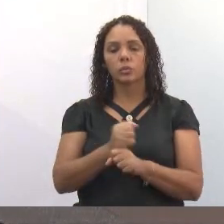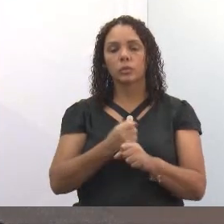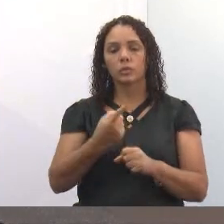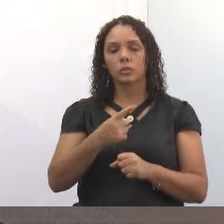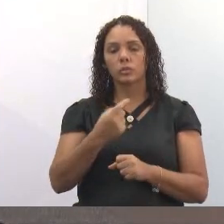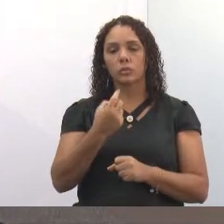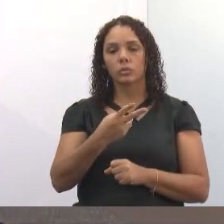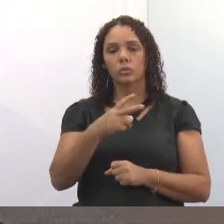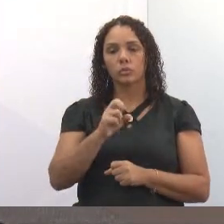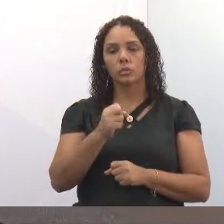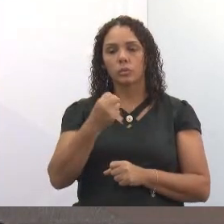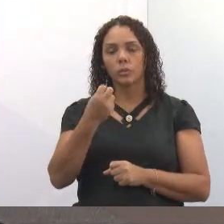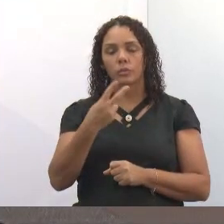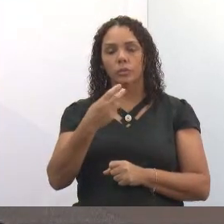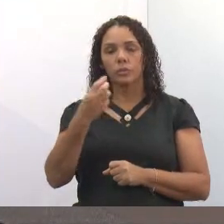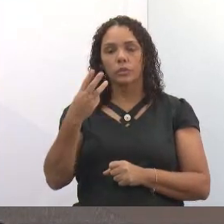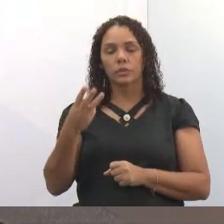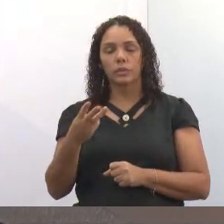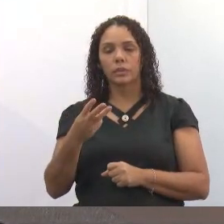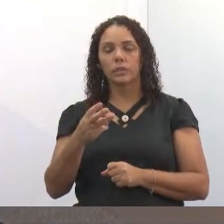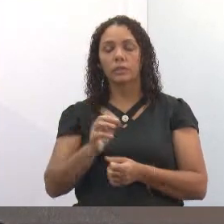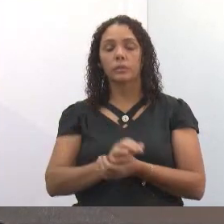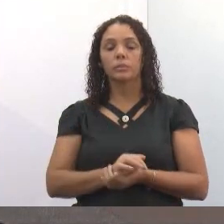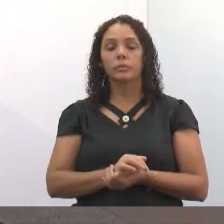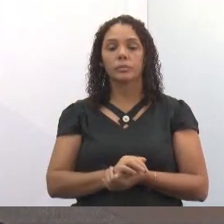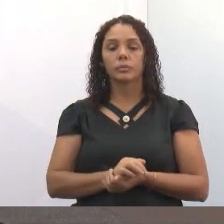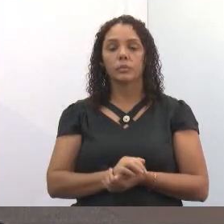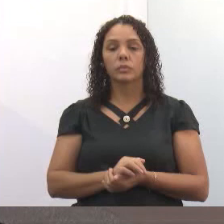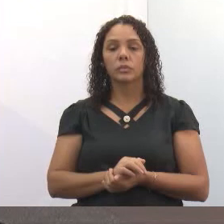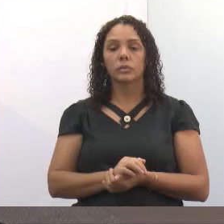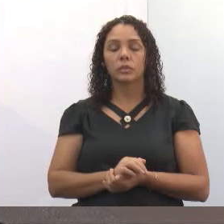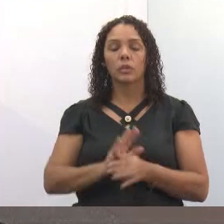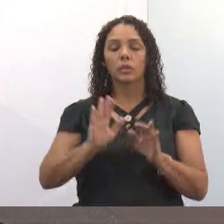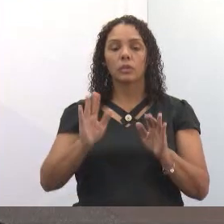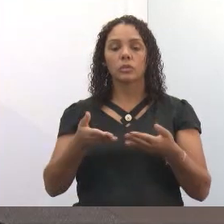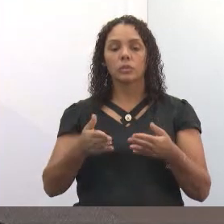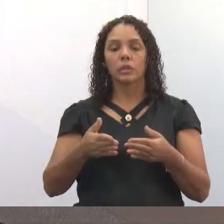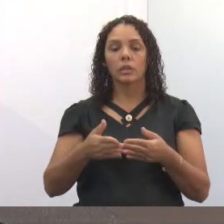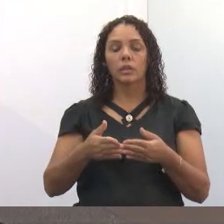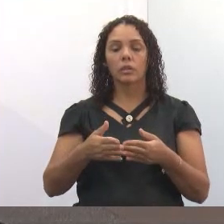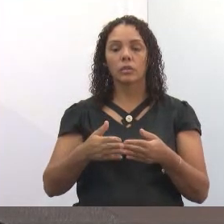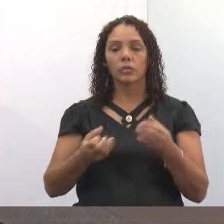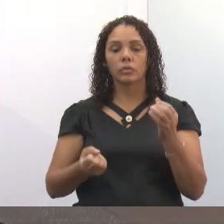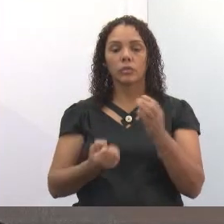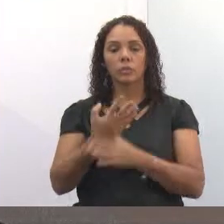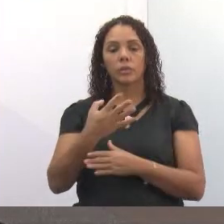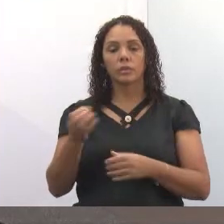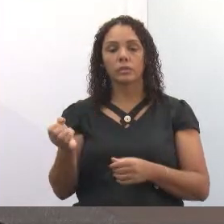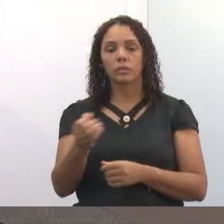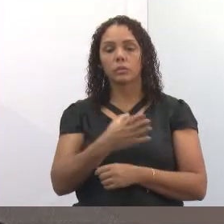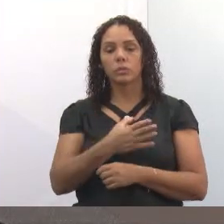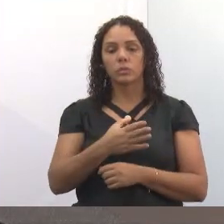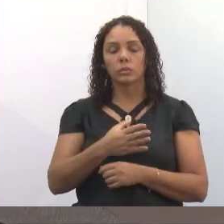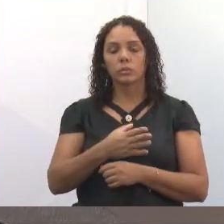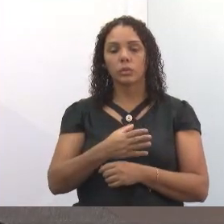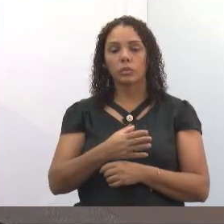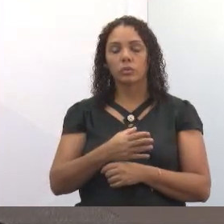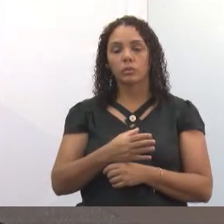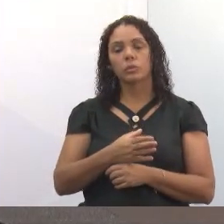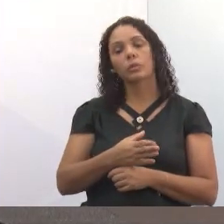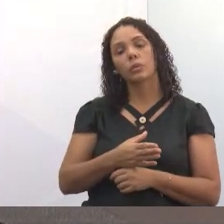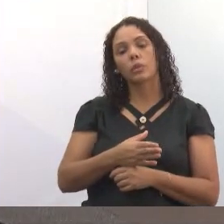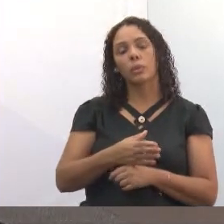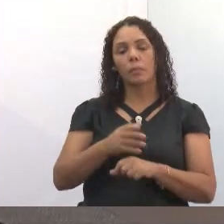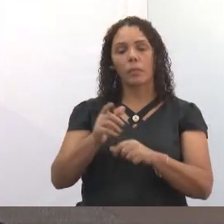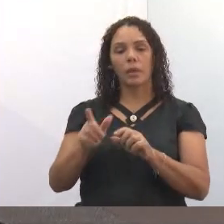a sinalização horizontal desta localidade foi reforçada com a implantação de novos dispositivos para redução